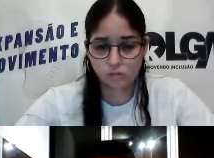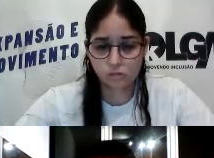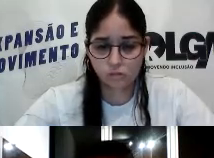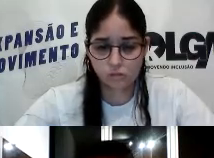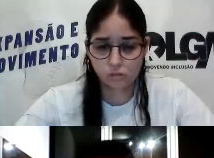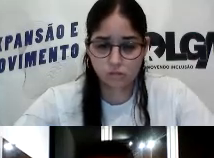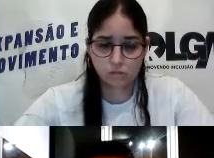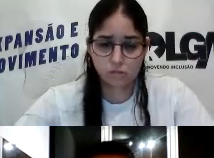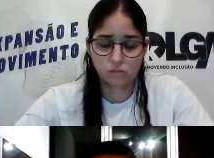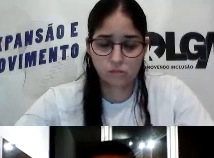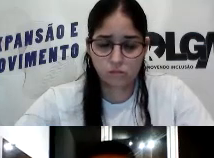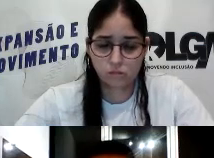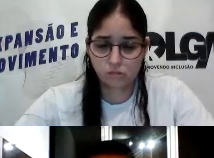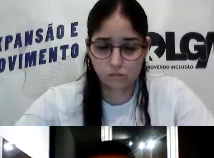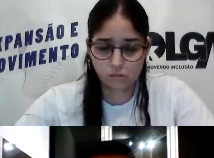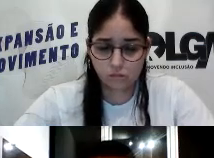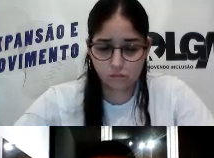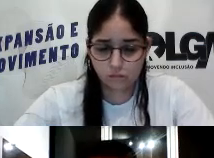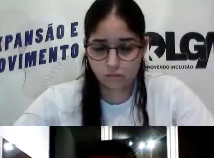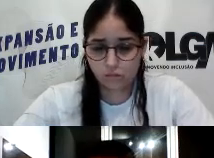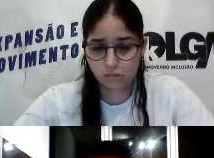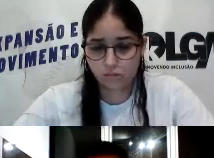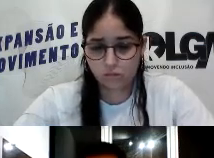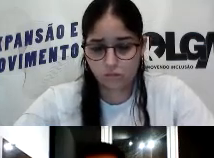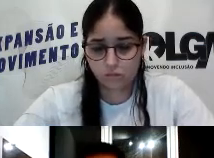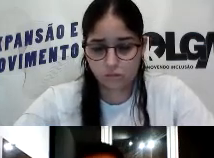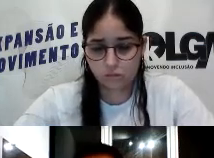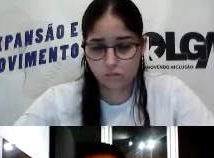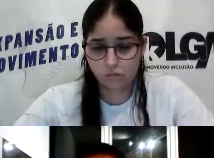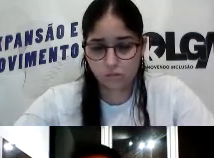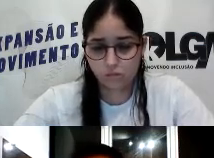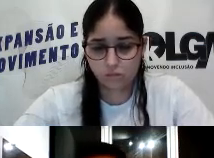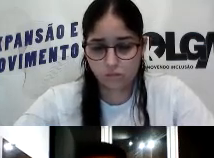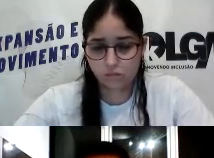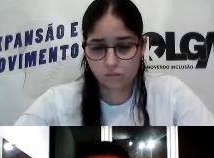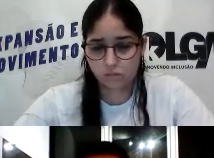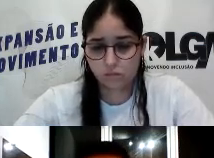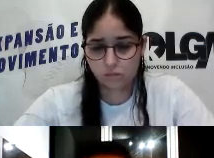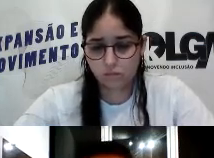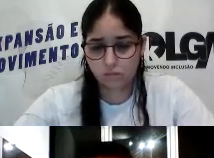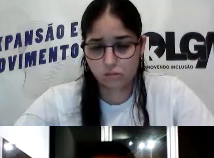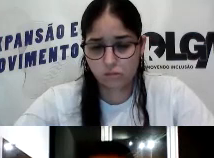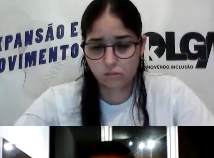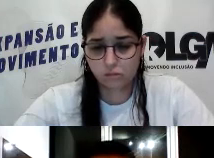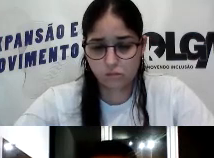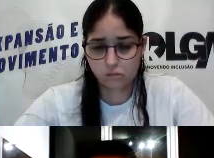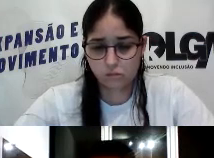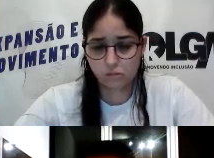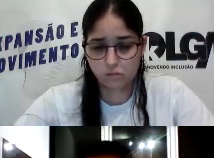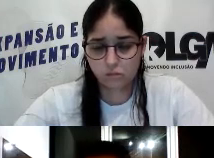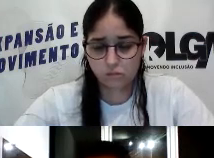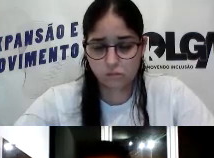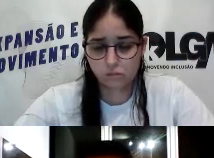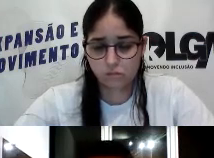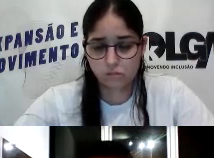2014, australiano, que é uma revisão sistemática da experiência que as pessoas com a